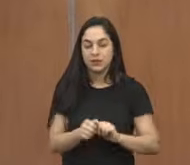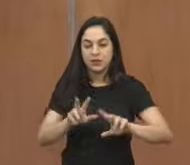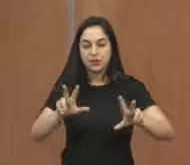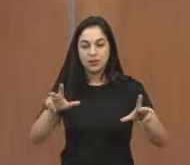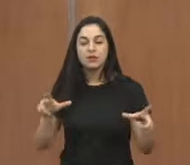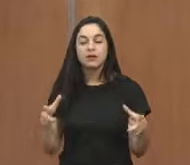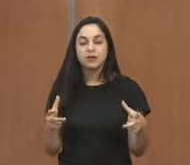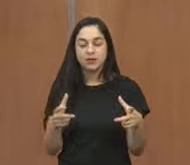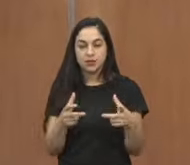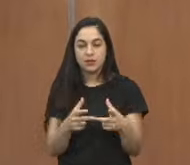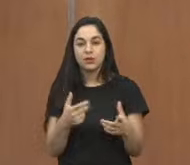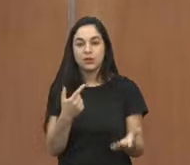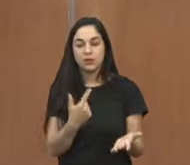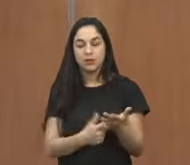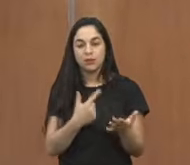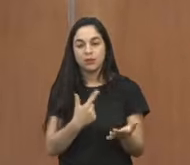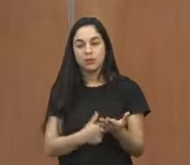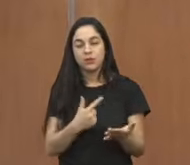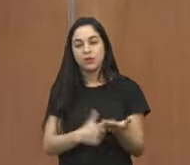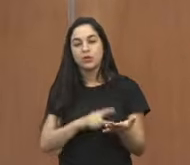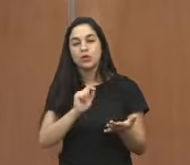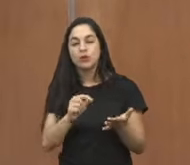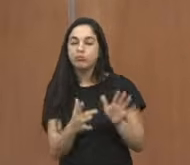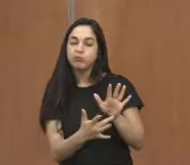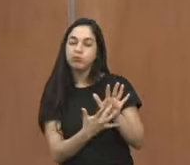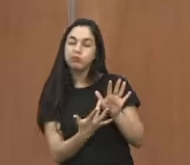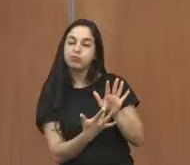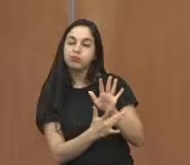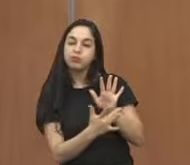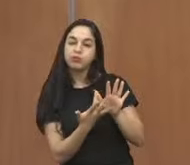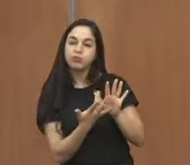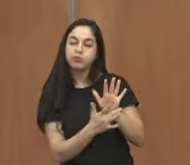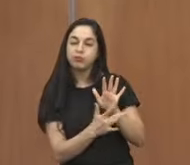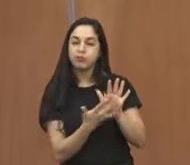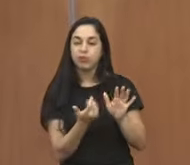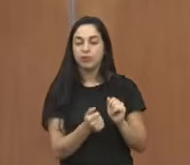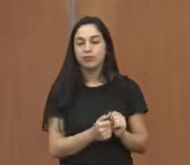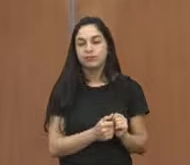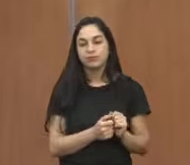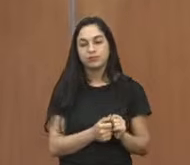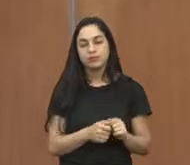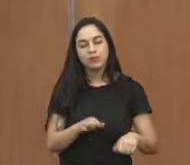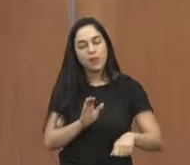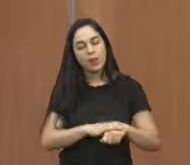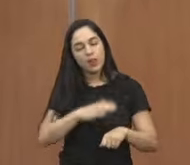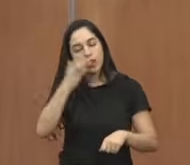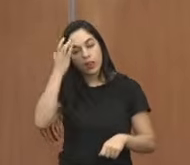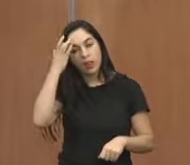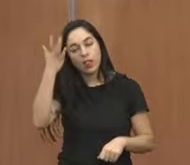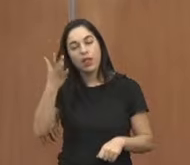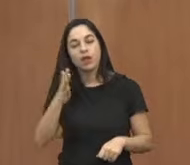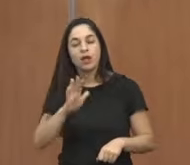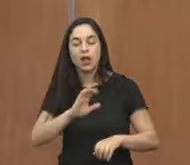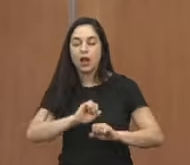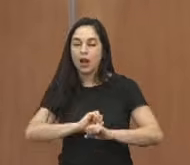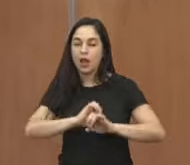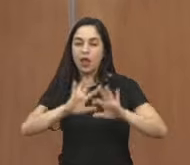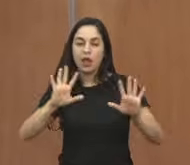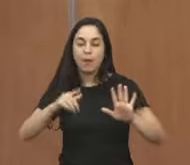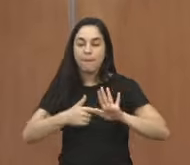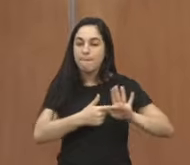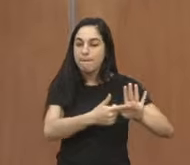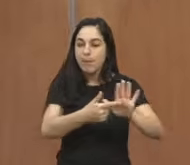seu compromisso com a modernização institucional, a eficiência legislativa e a transparência